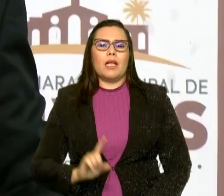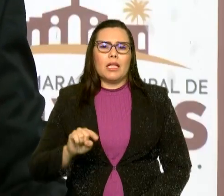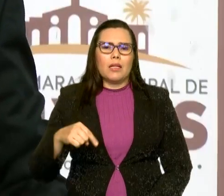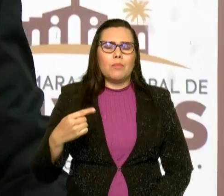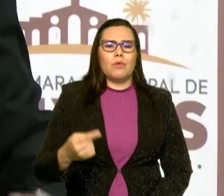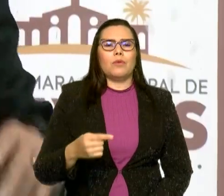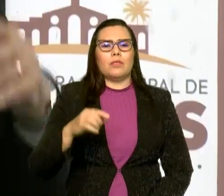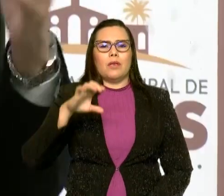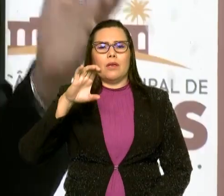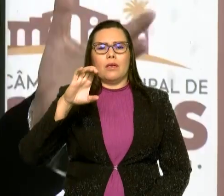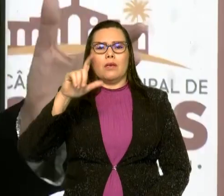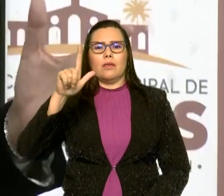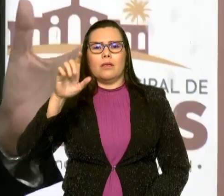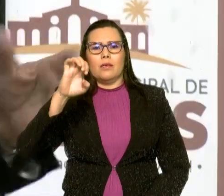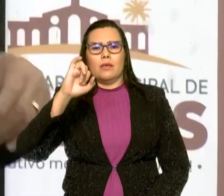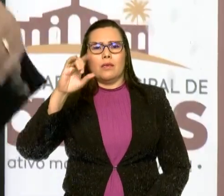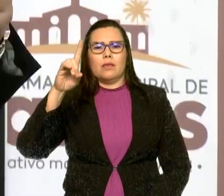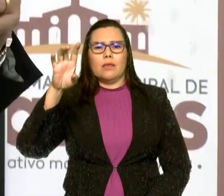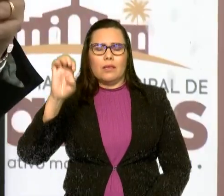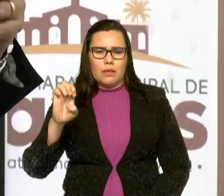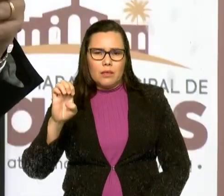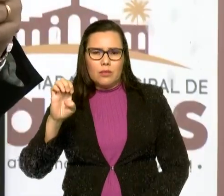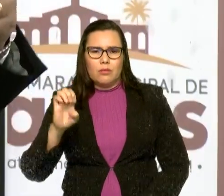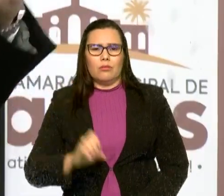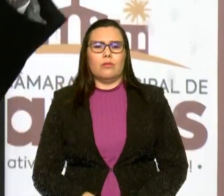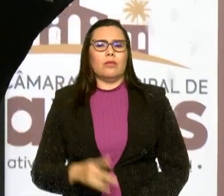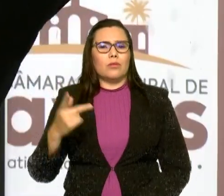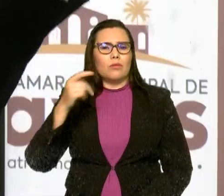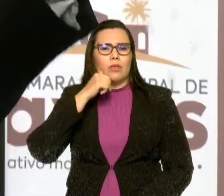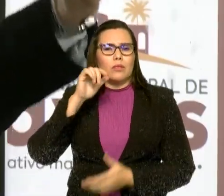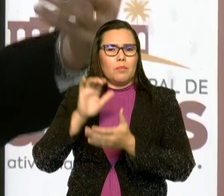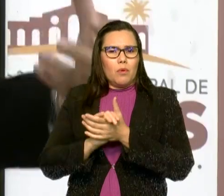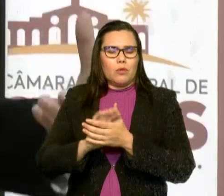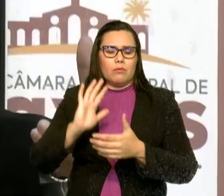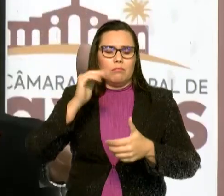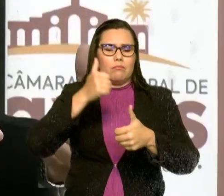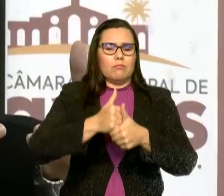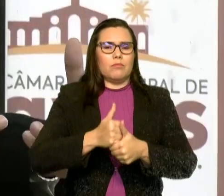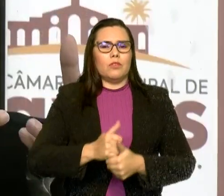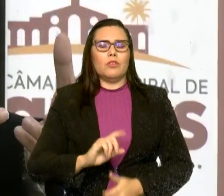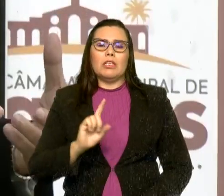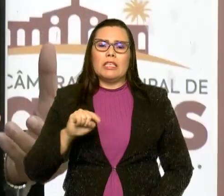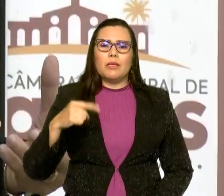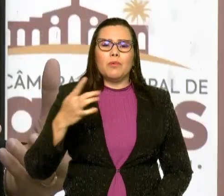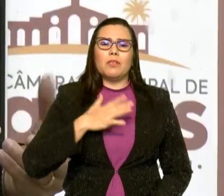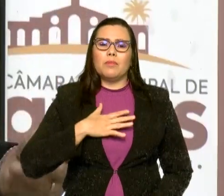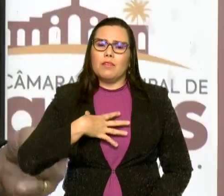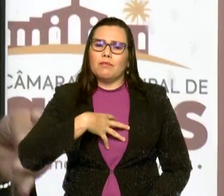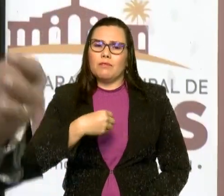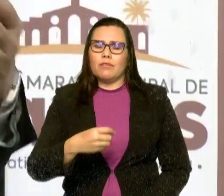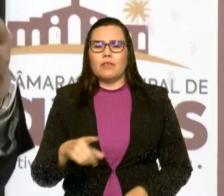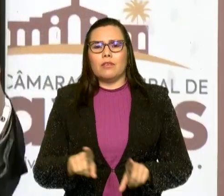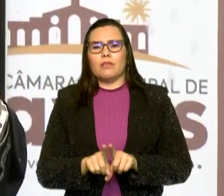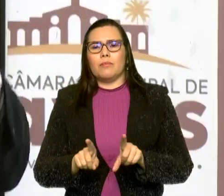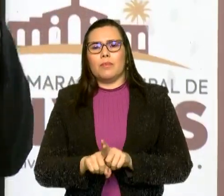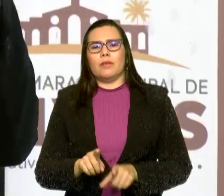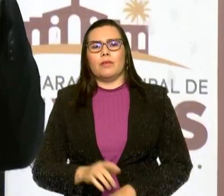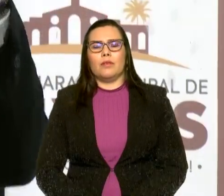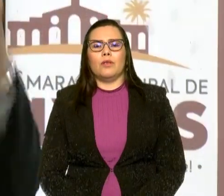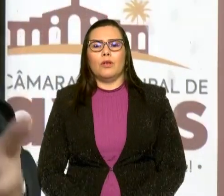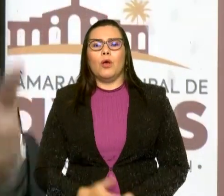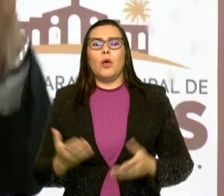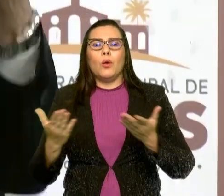Mello. E tudo isso parece ser uma conspiração da natureza política. Hoje eu vejo